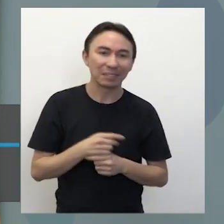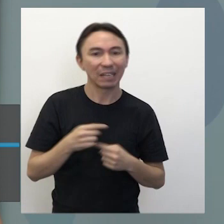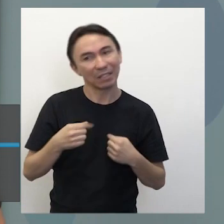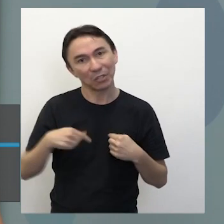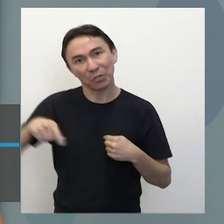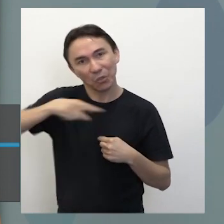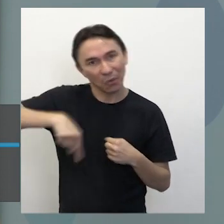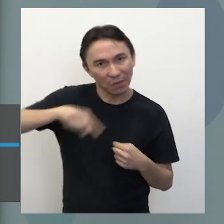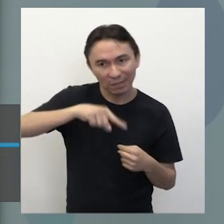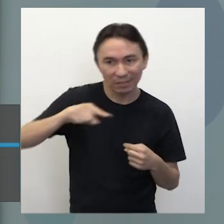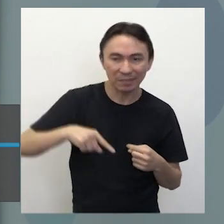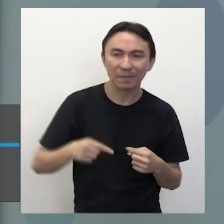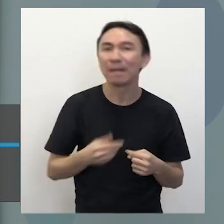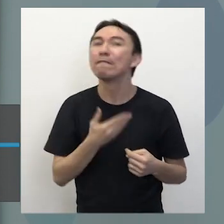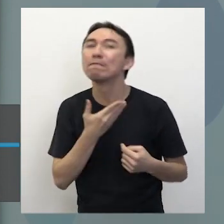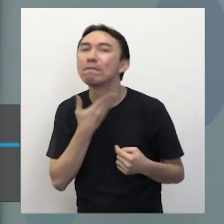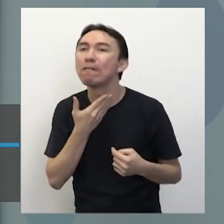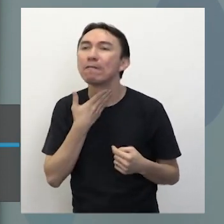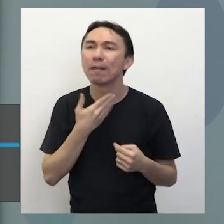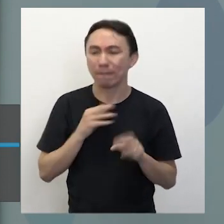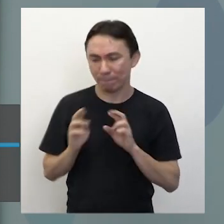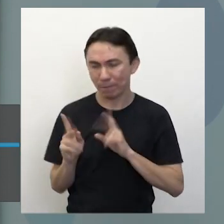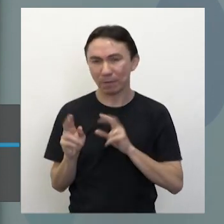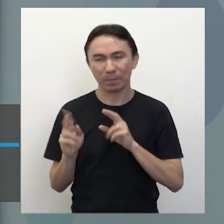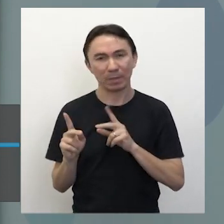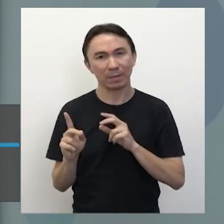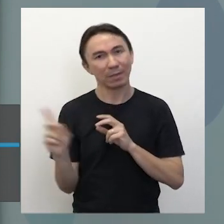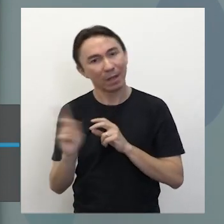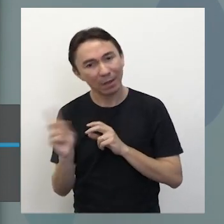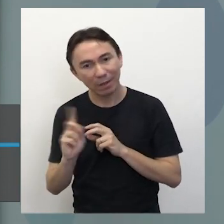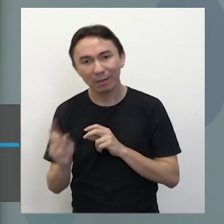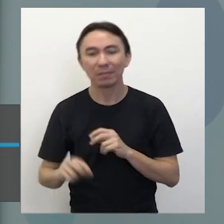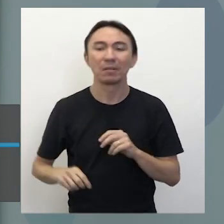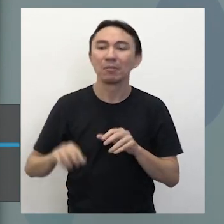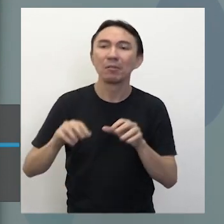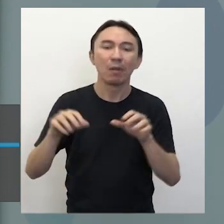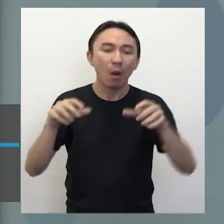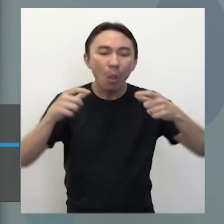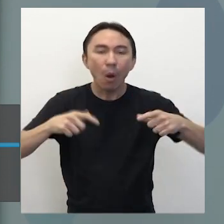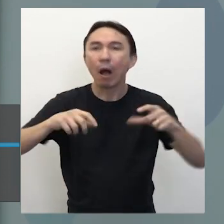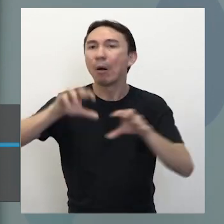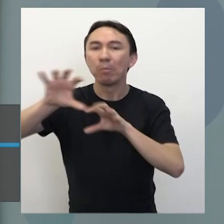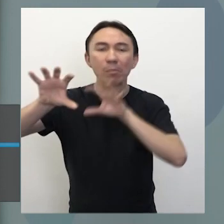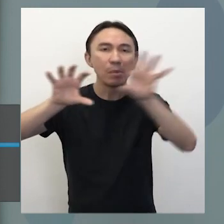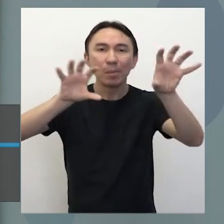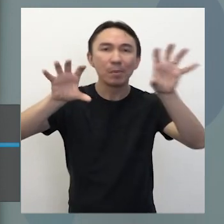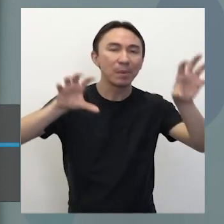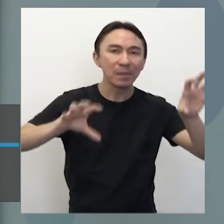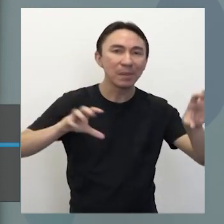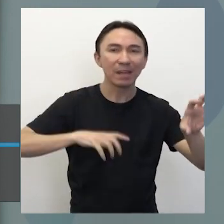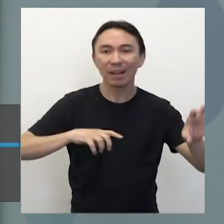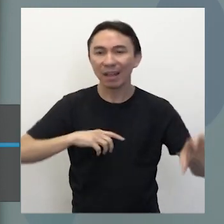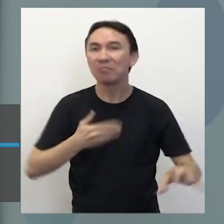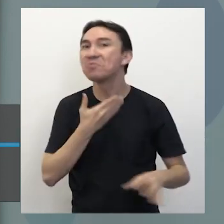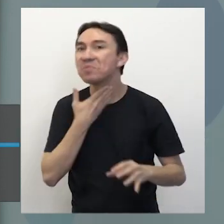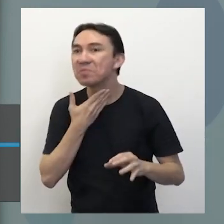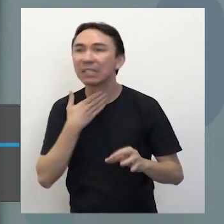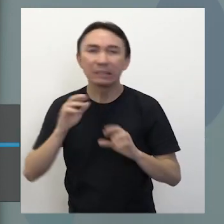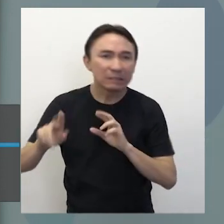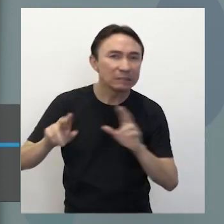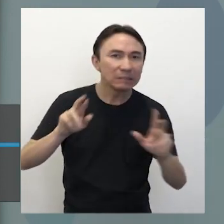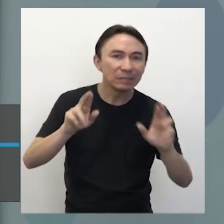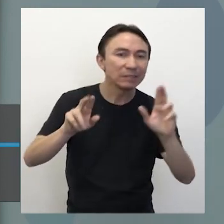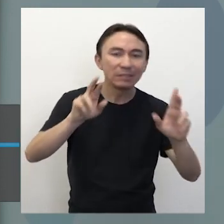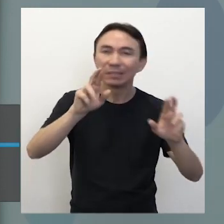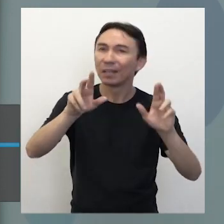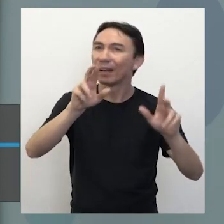sim. Cada região tem o seu acento, a sua forma de falar específica, conforme vai mais para um lado, mais para o outro, mais para o norte, mais